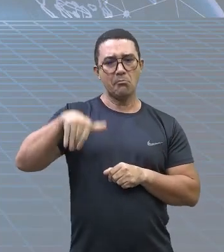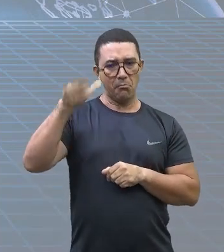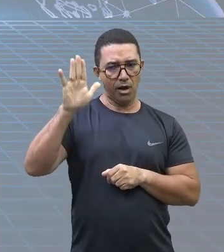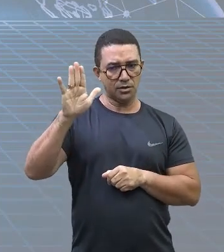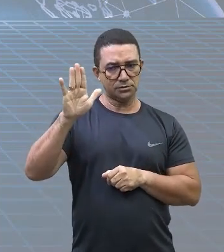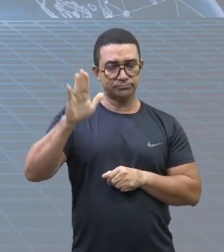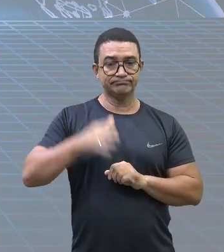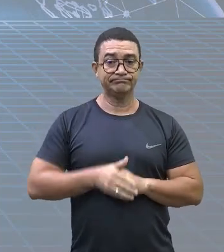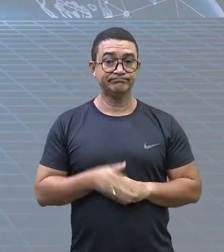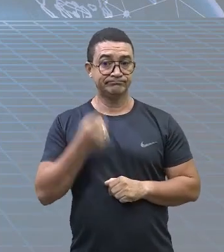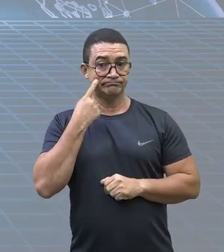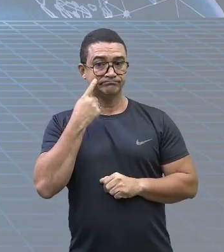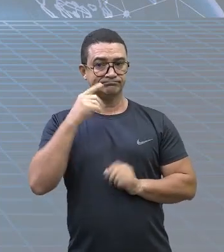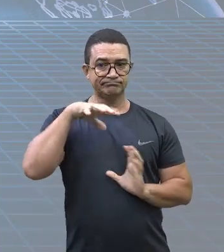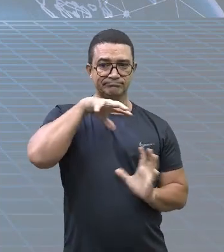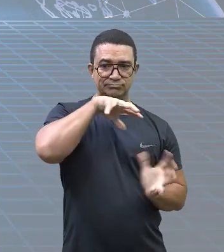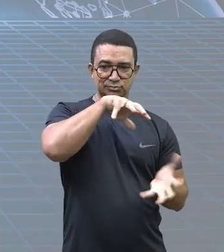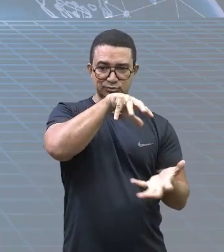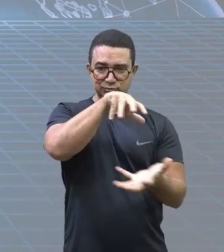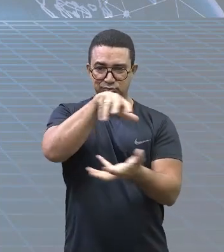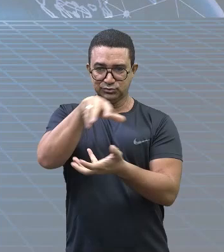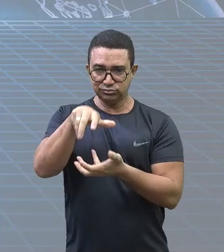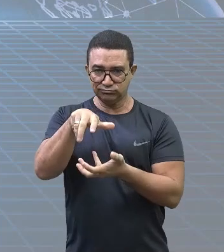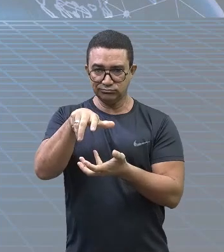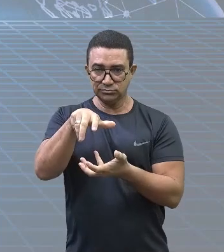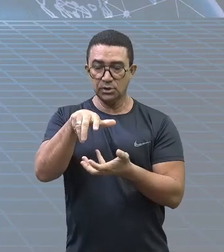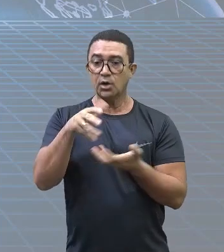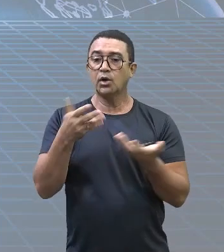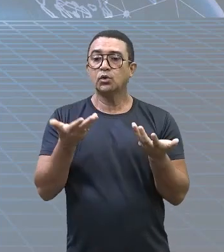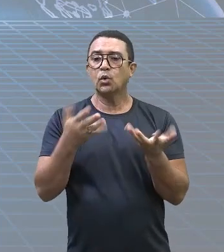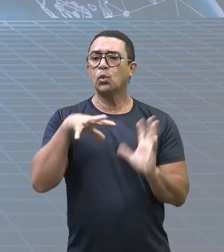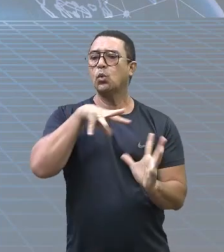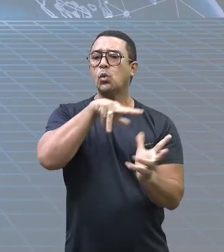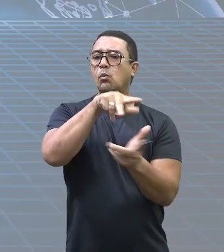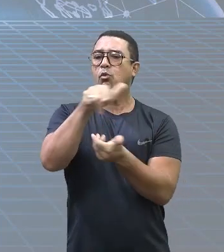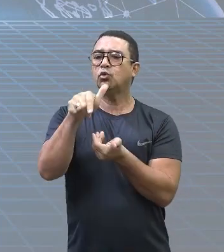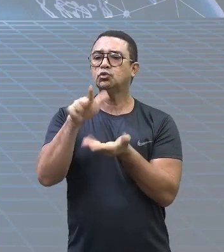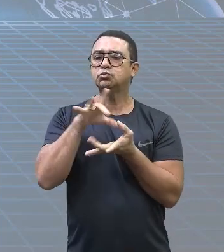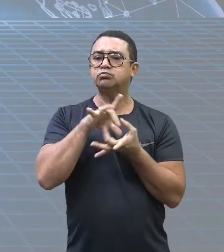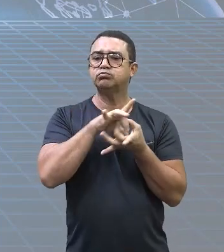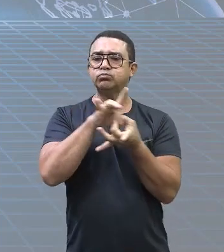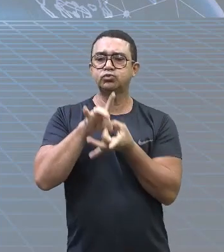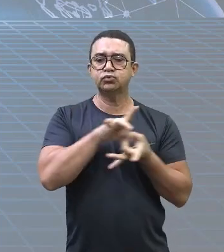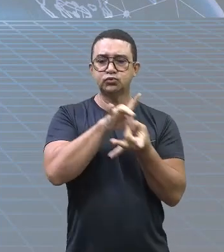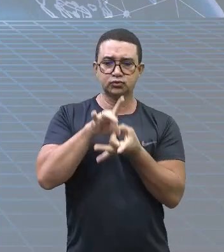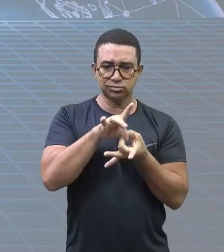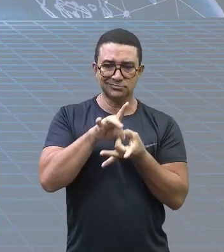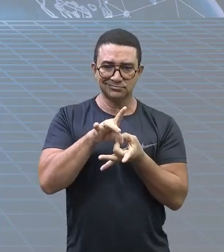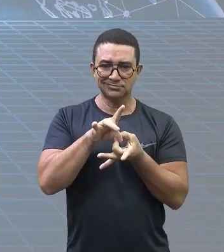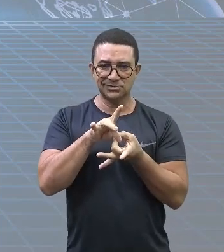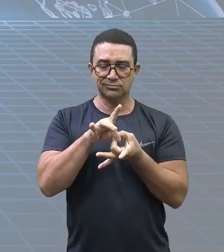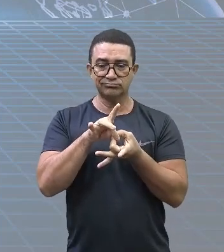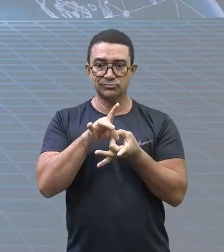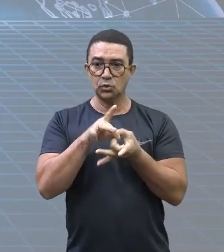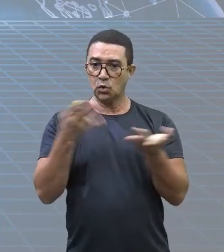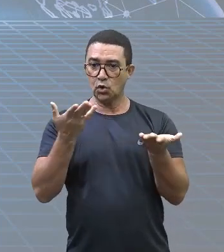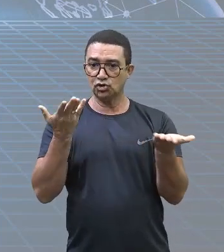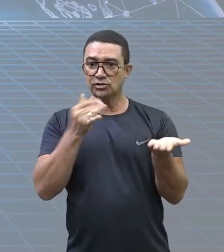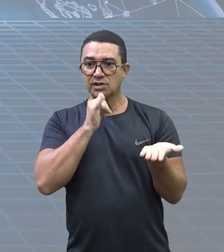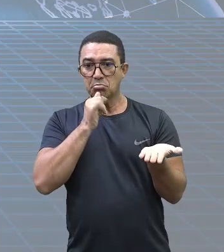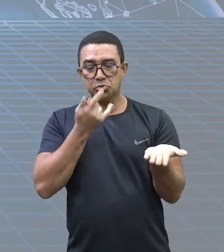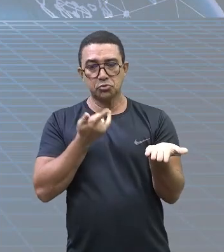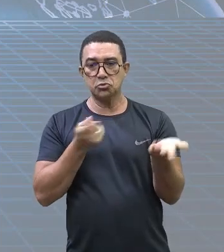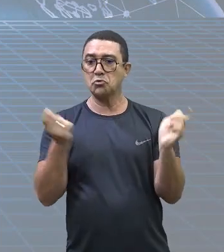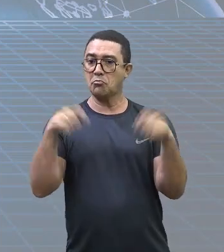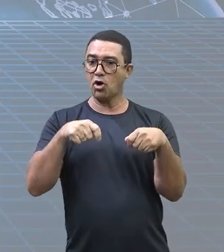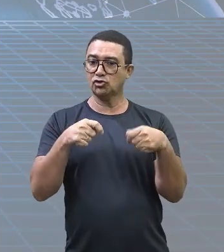o nosso globo aqui, Então, o mundo, ele está todo conectado agora, na palma da nossa mão. Eu poderia